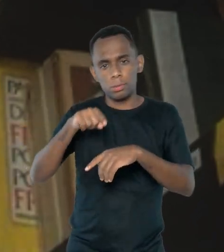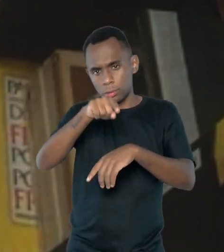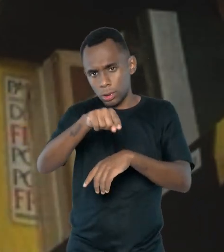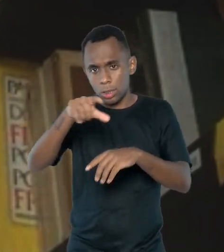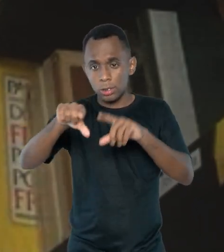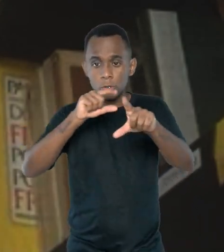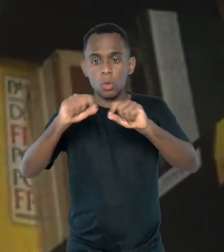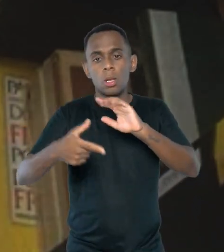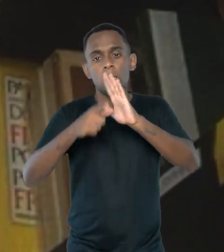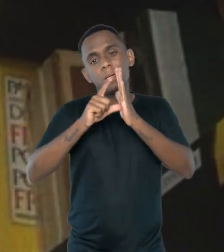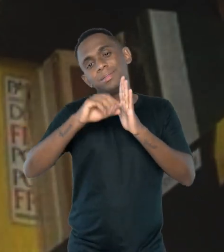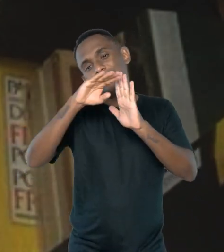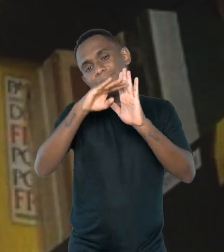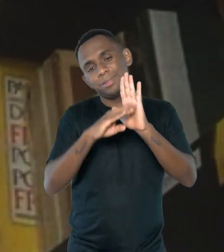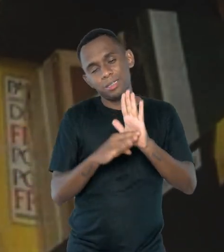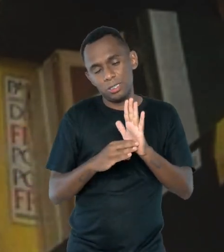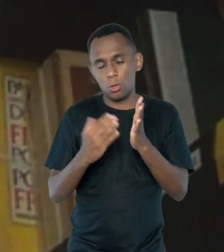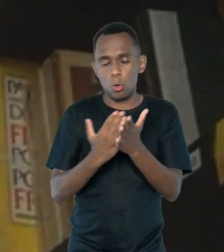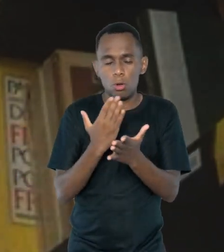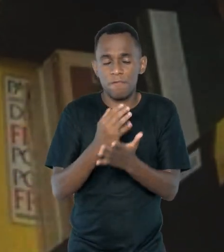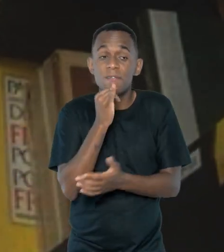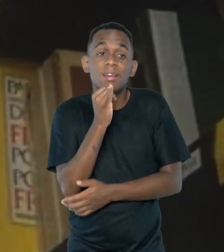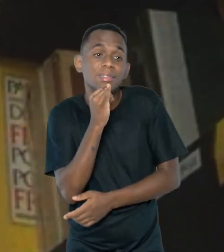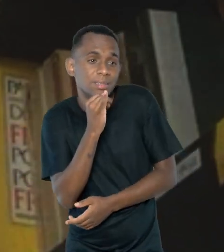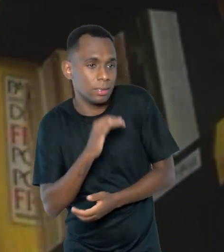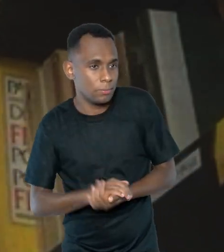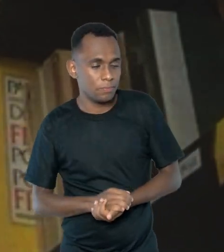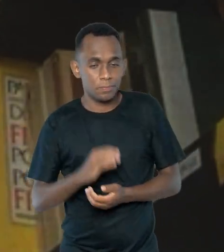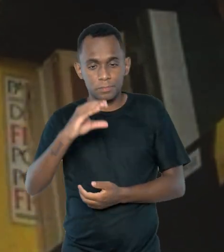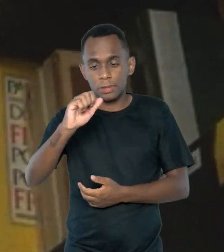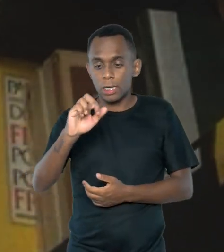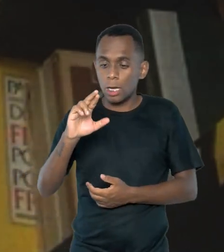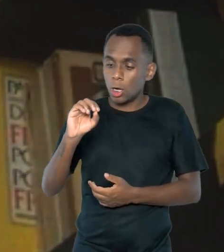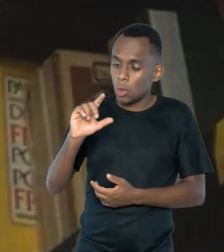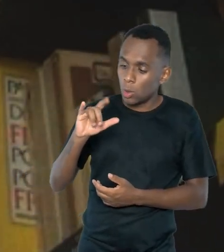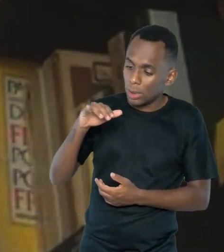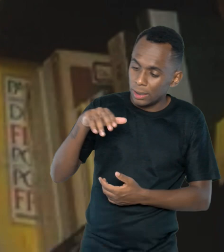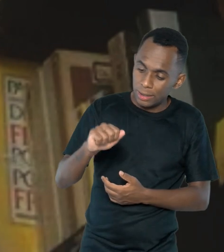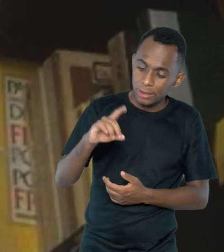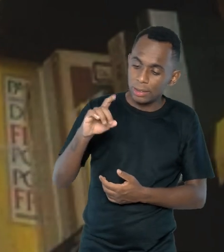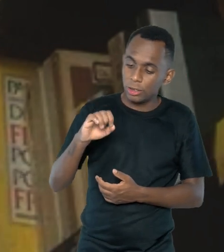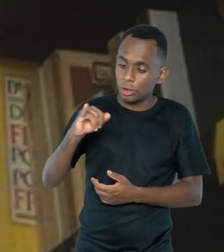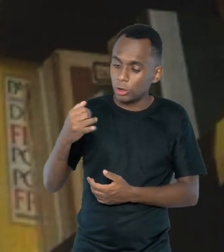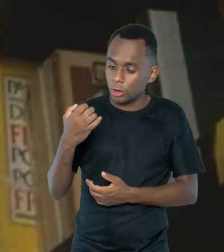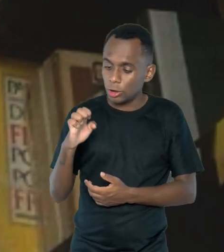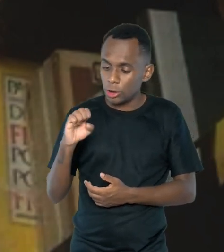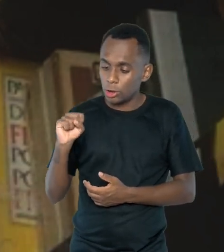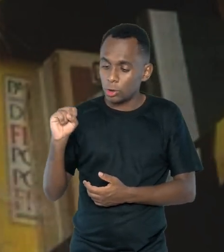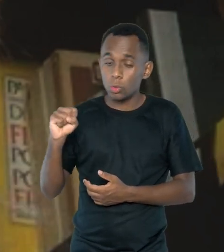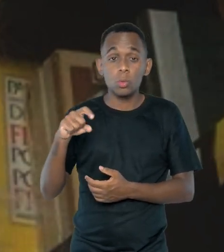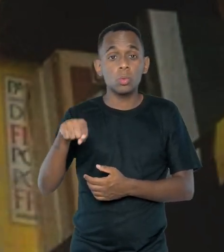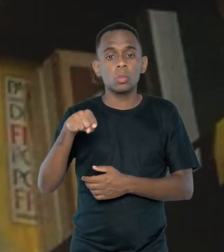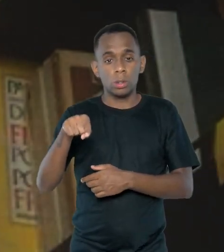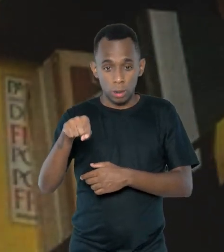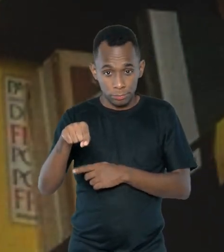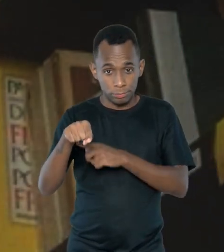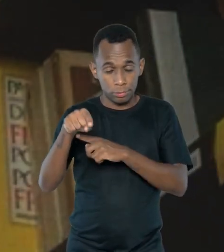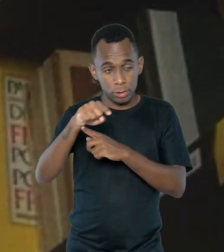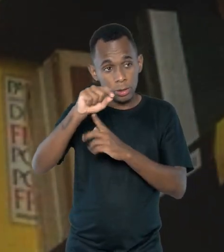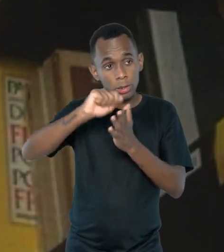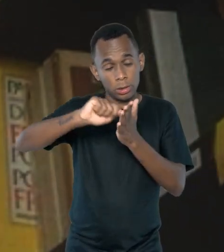sejam escolhidos. Eu acho, por exemplo, a Carolina de Jesus nunca teria chegado ao grande público